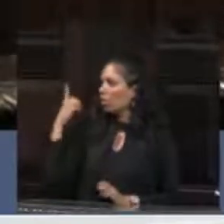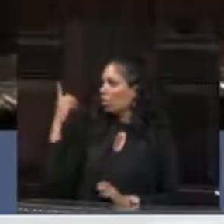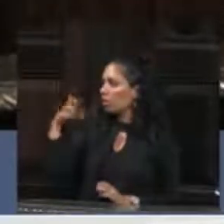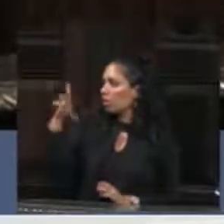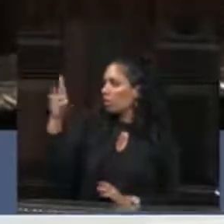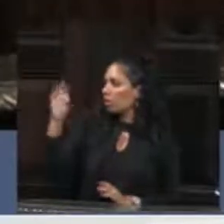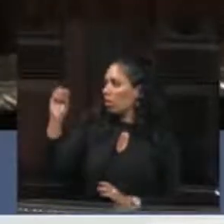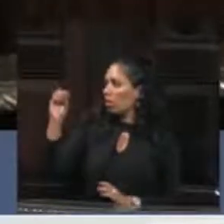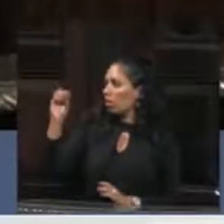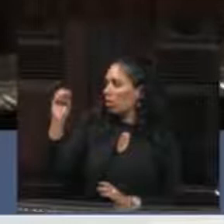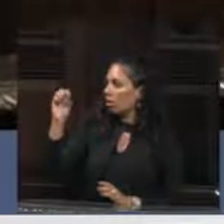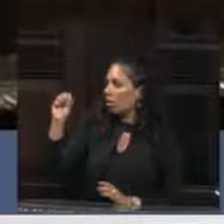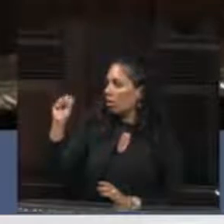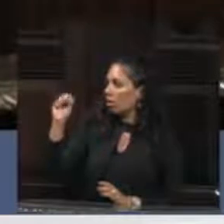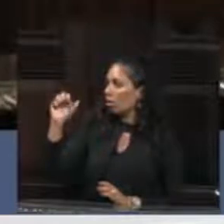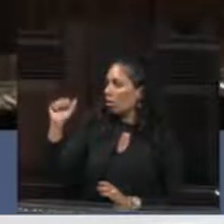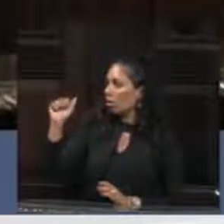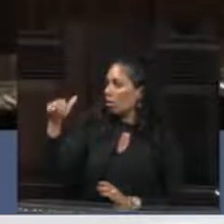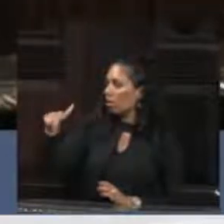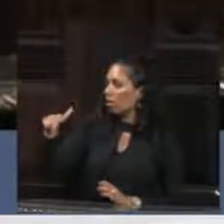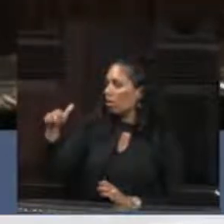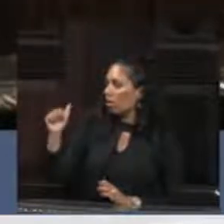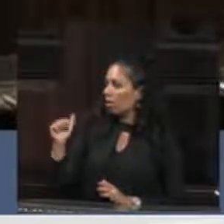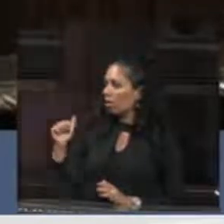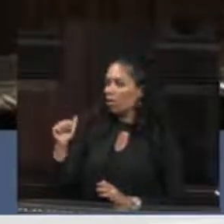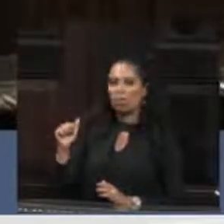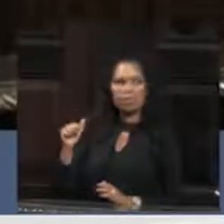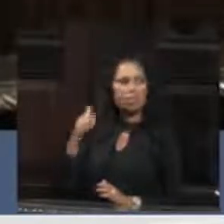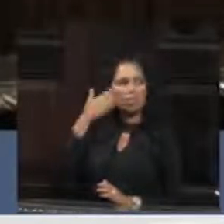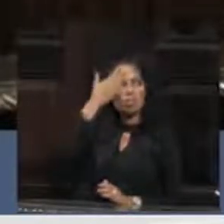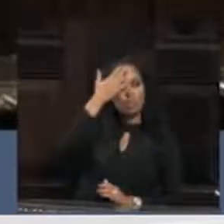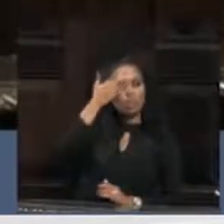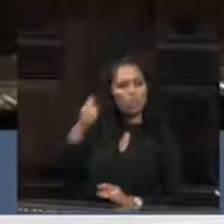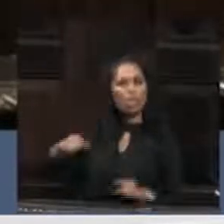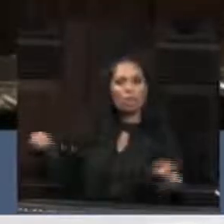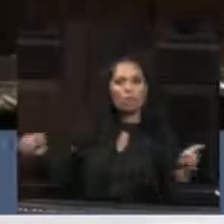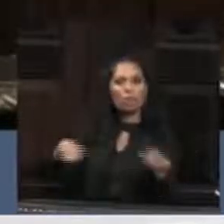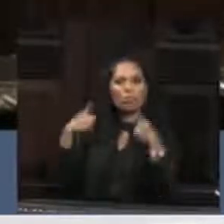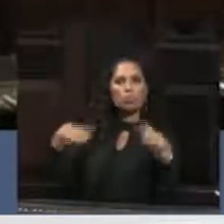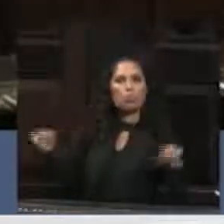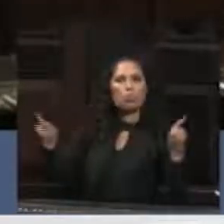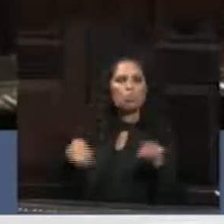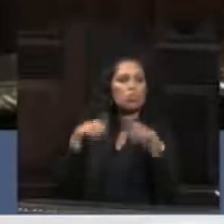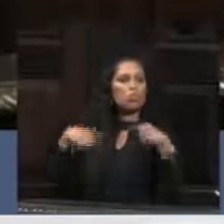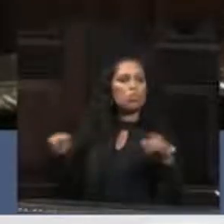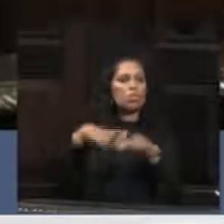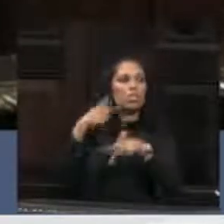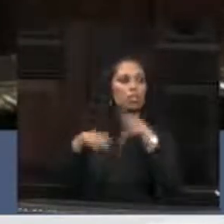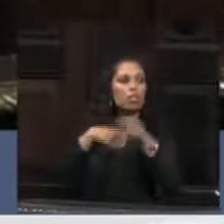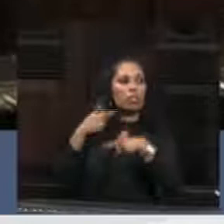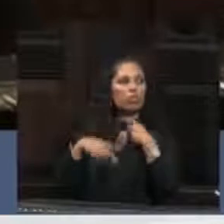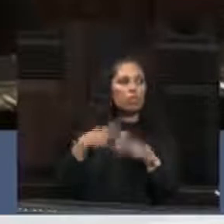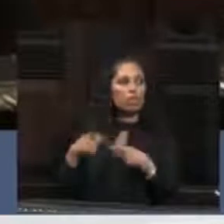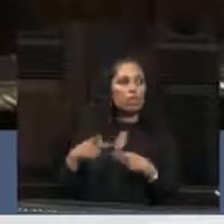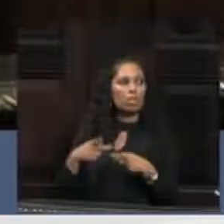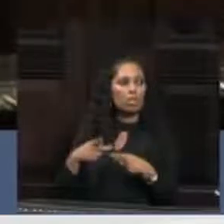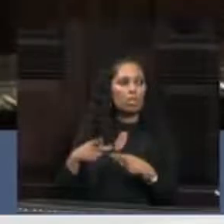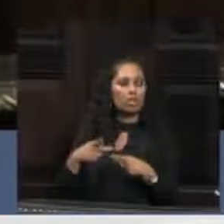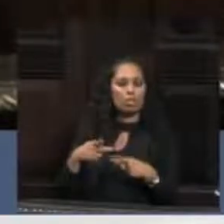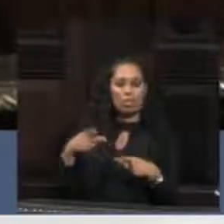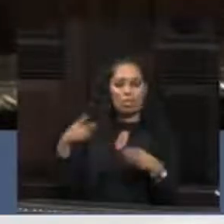como cantora. Ela deve conhecer bem a letra de uma música que diz que dentro dos